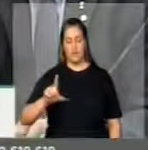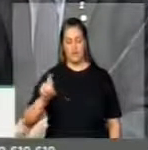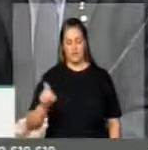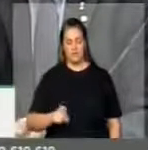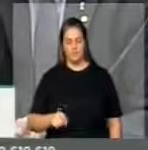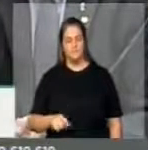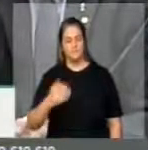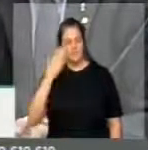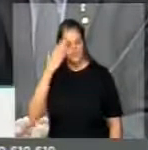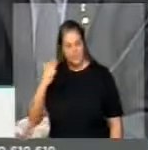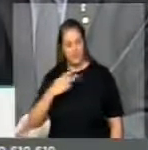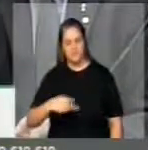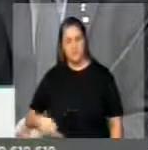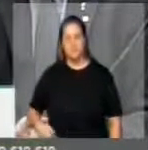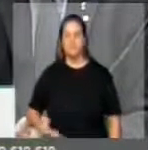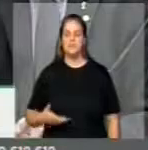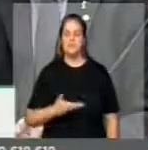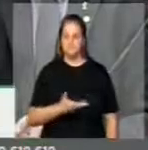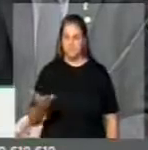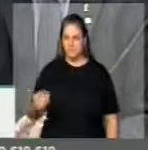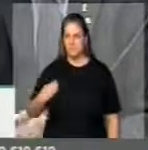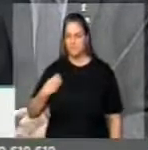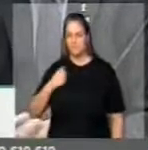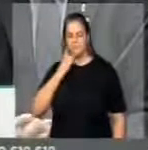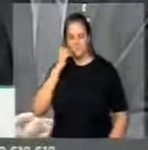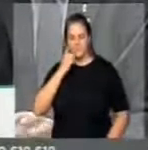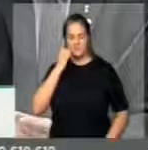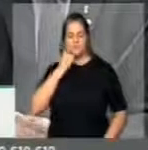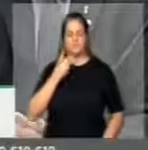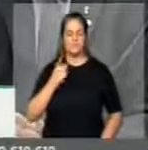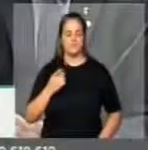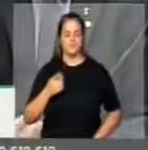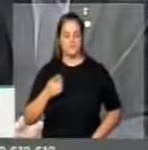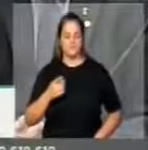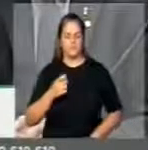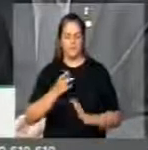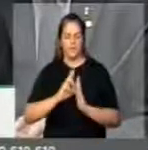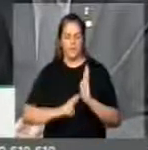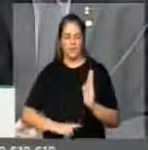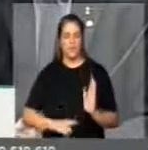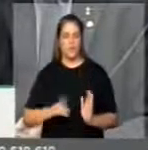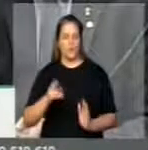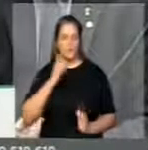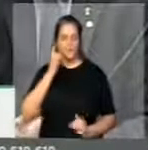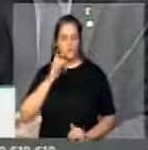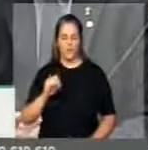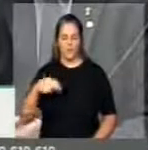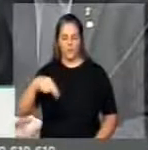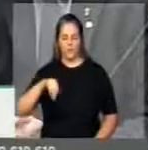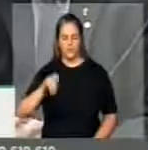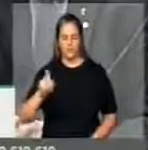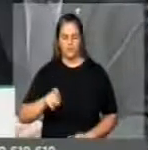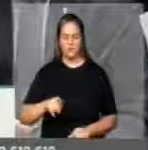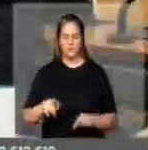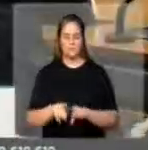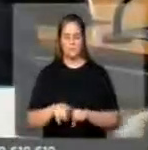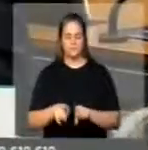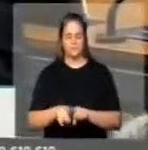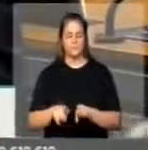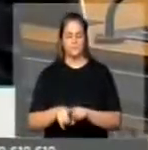Passarinho, cumprimentar aqui os demais parlamentares, ao relator, companheiro do Conselho também, deputado Onyx, também companheiro do Conselho de